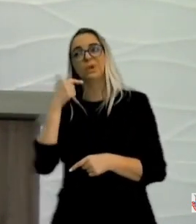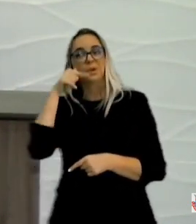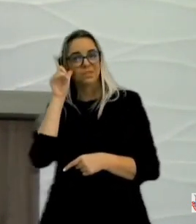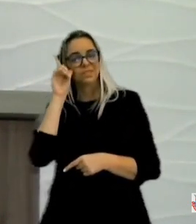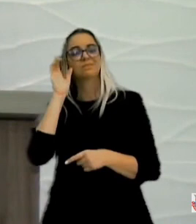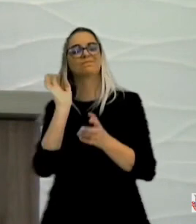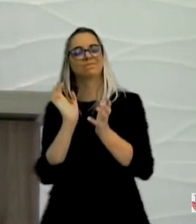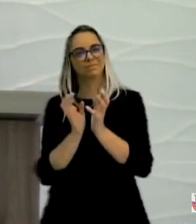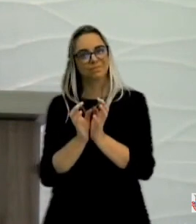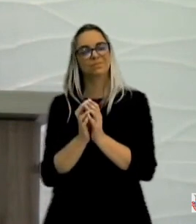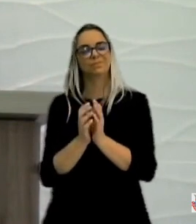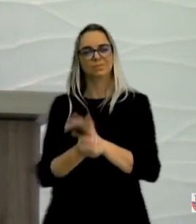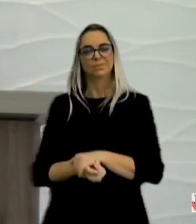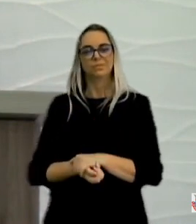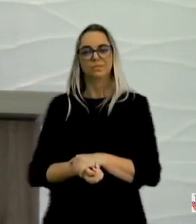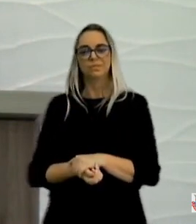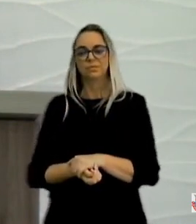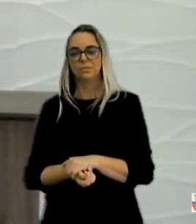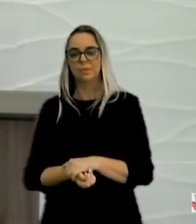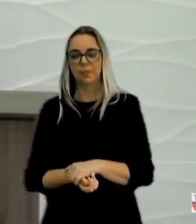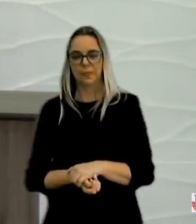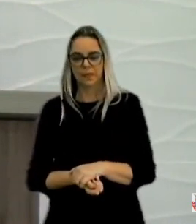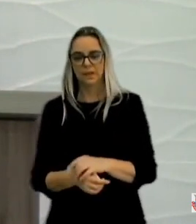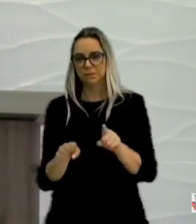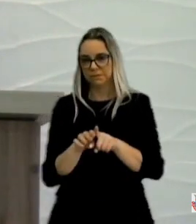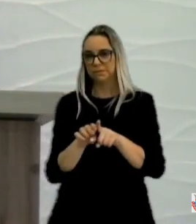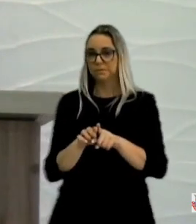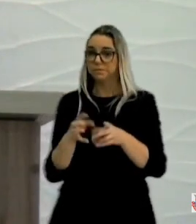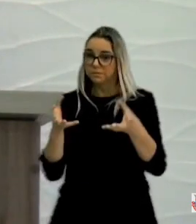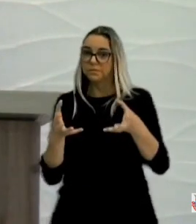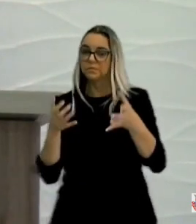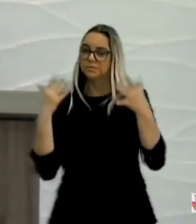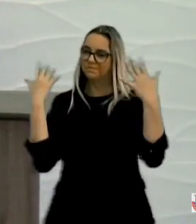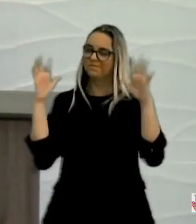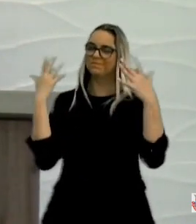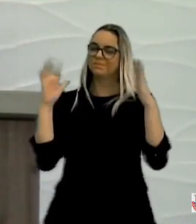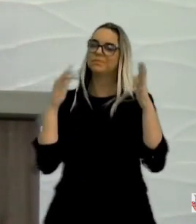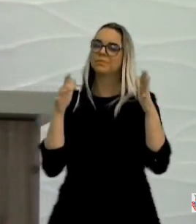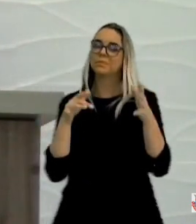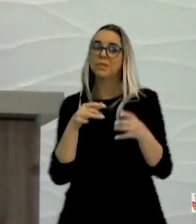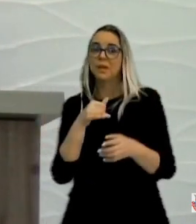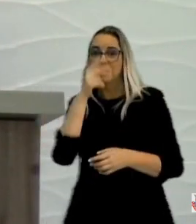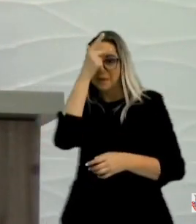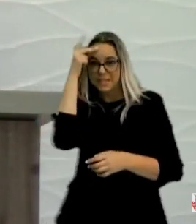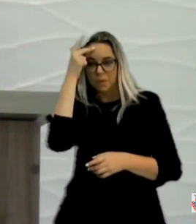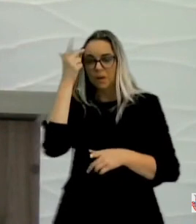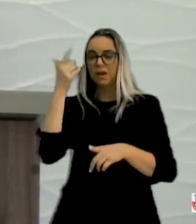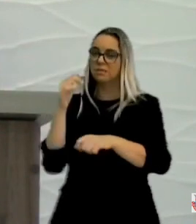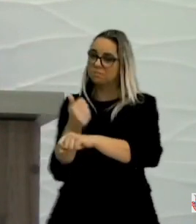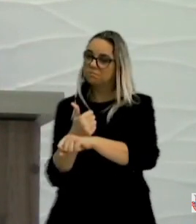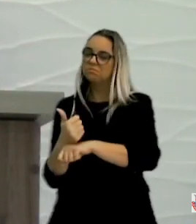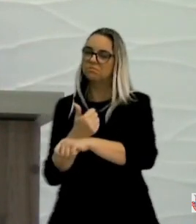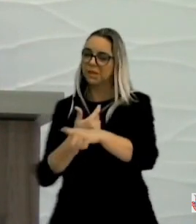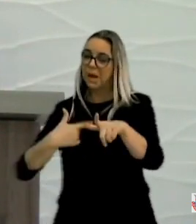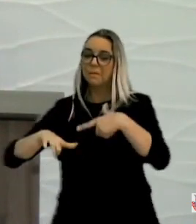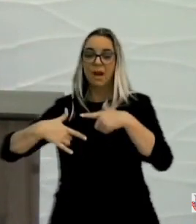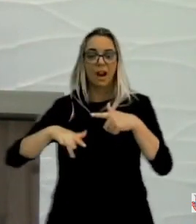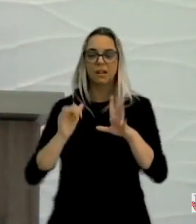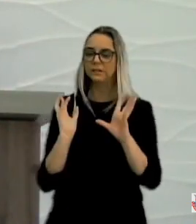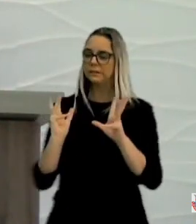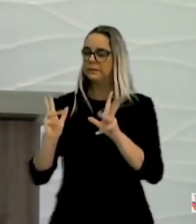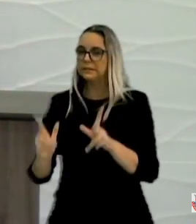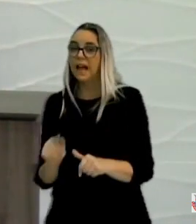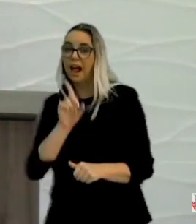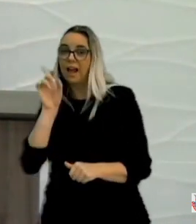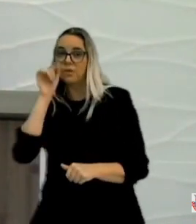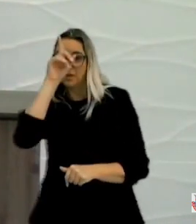Recife. E quero parabenizar todos os funcionários da limpeza do hospital, que trabalham com muito amor e carinho, para